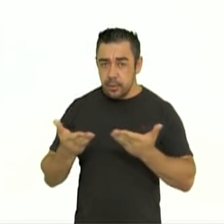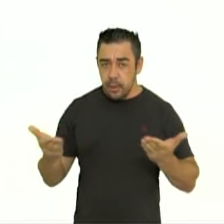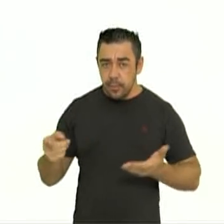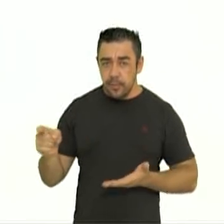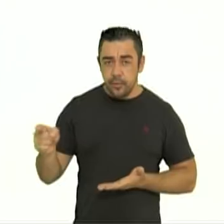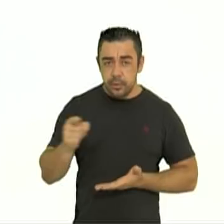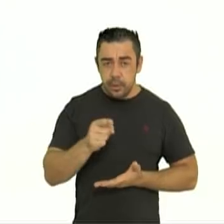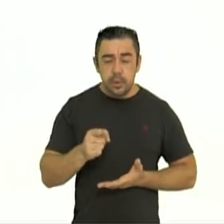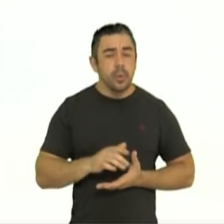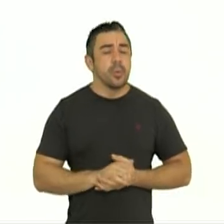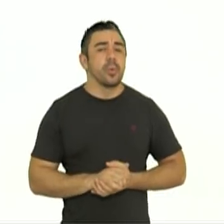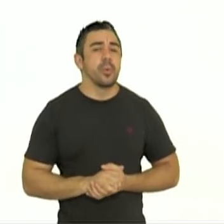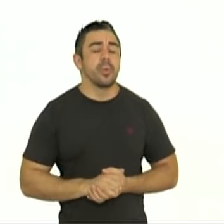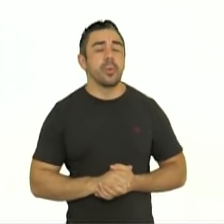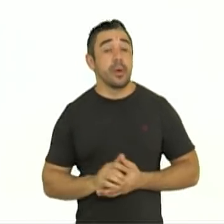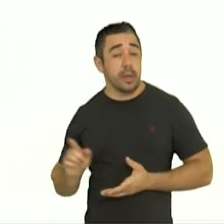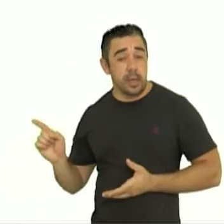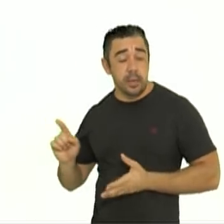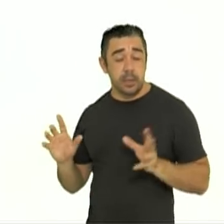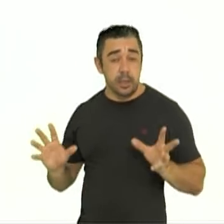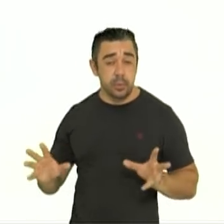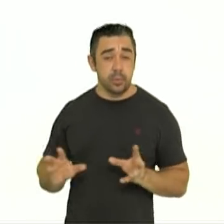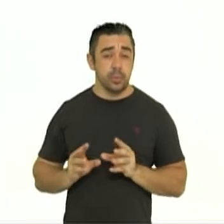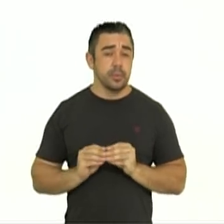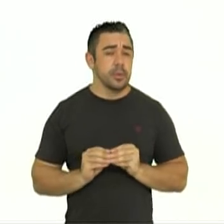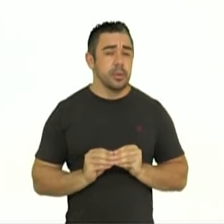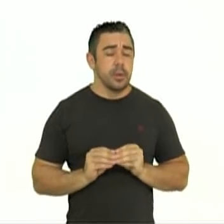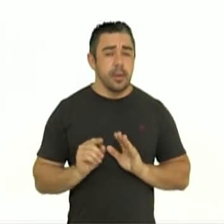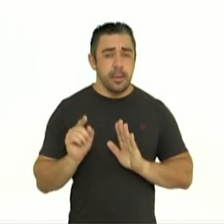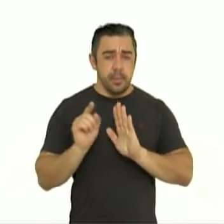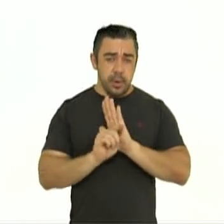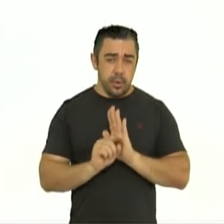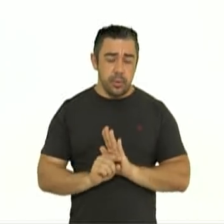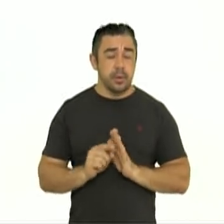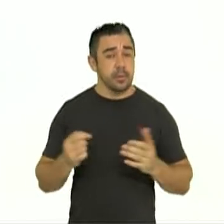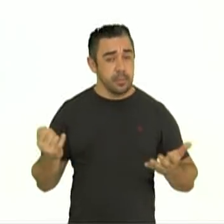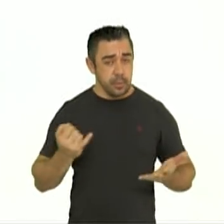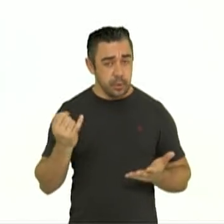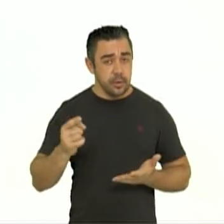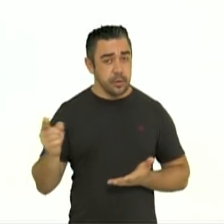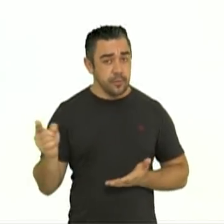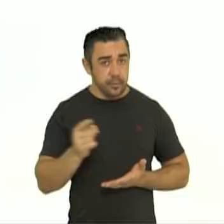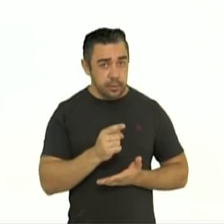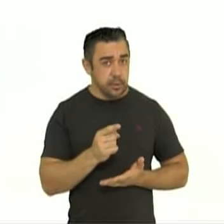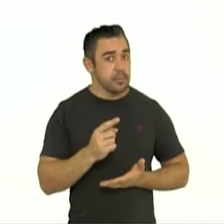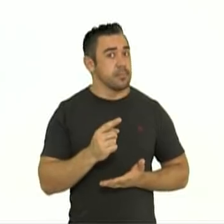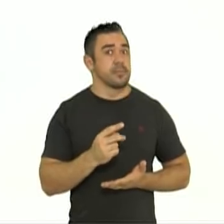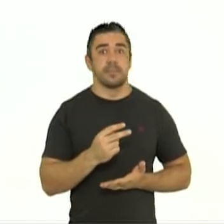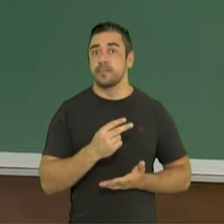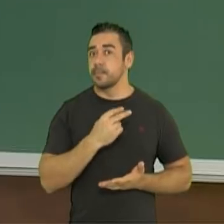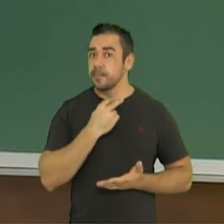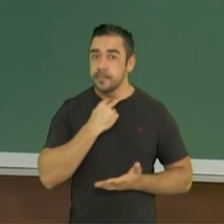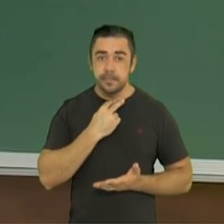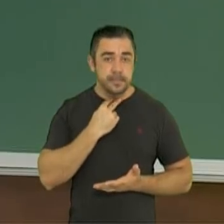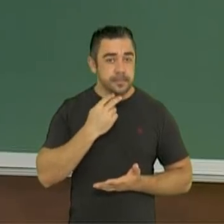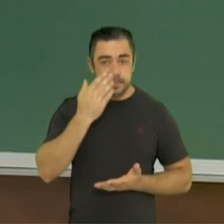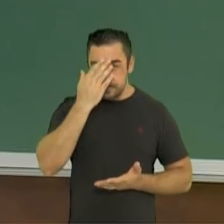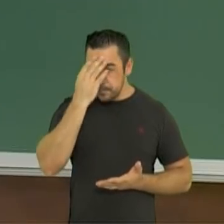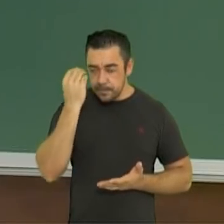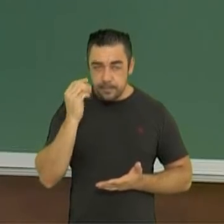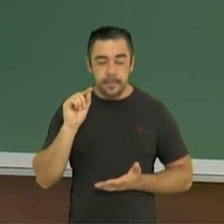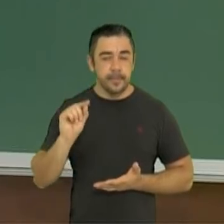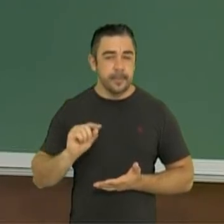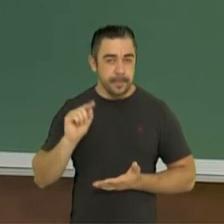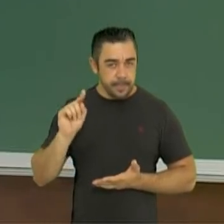agora, de forma sintética, questões essenciais que vocês não devem esquecer, que